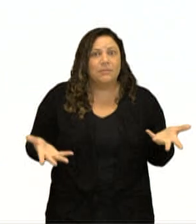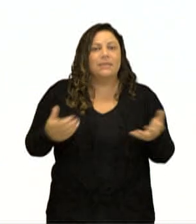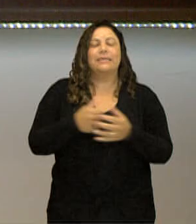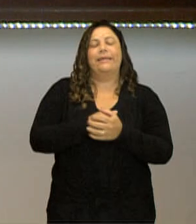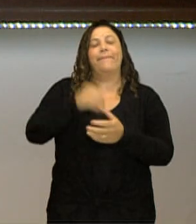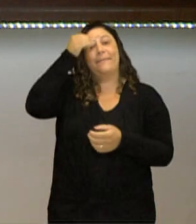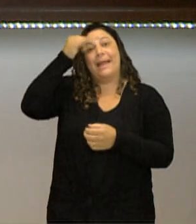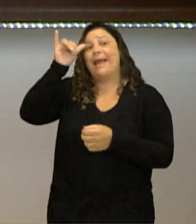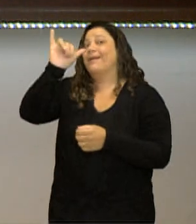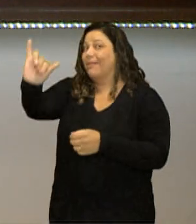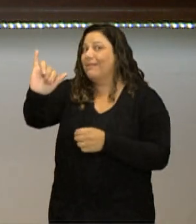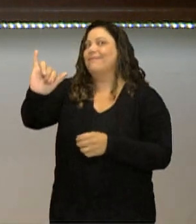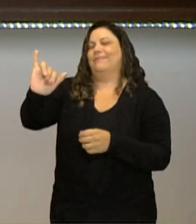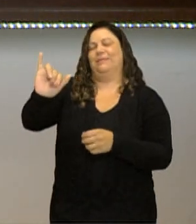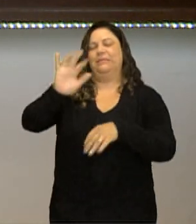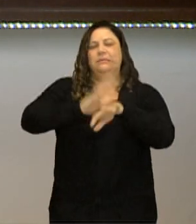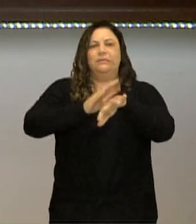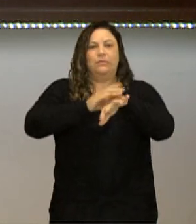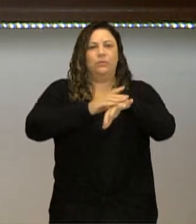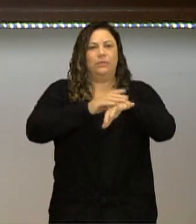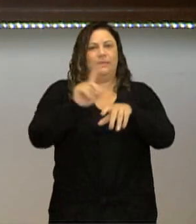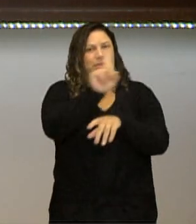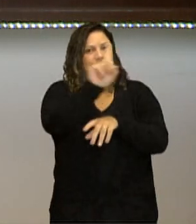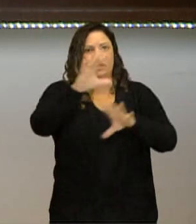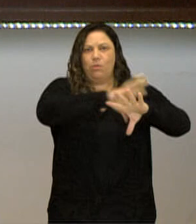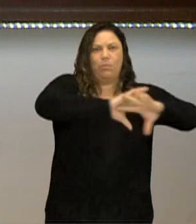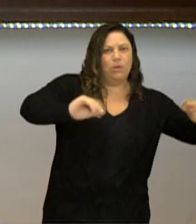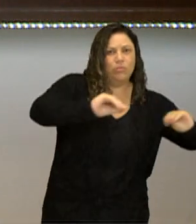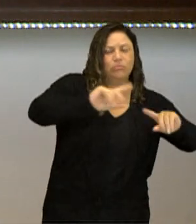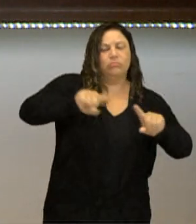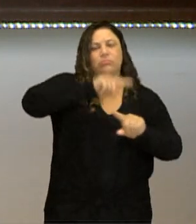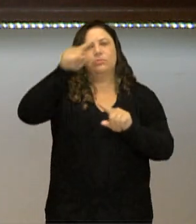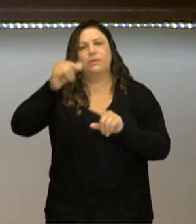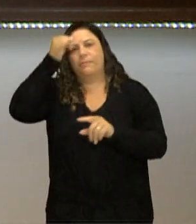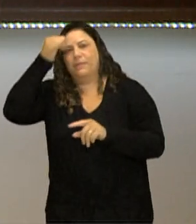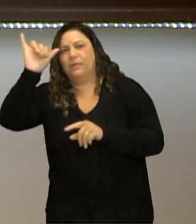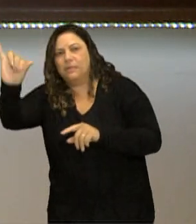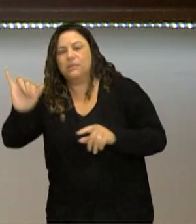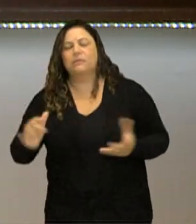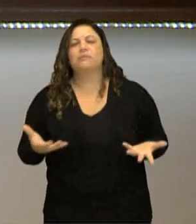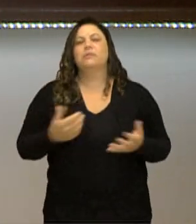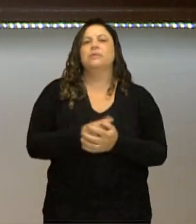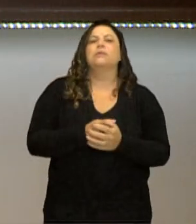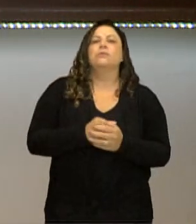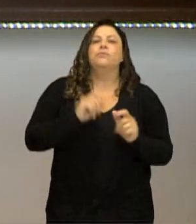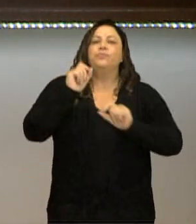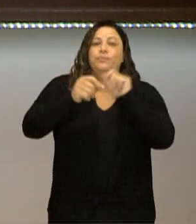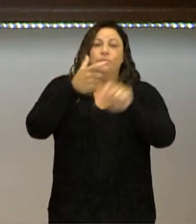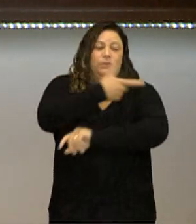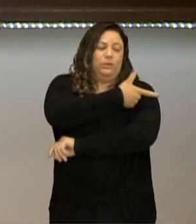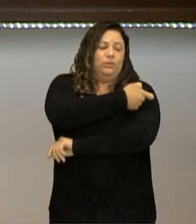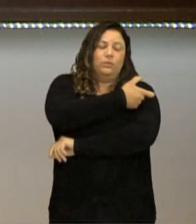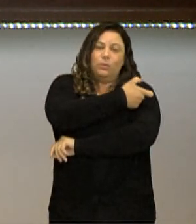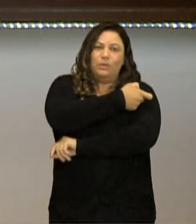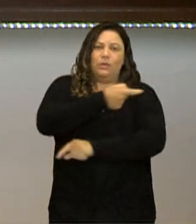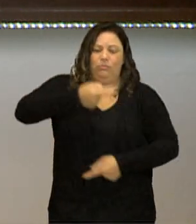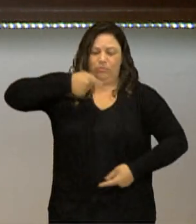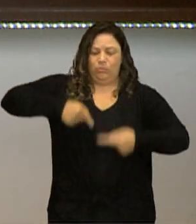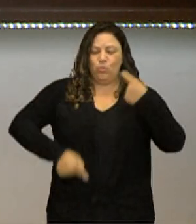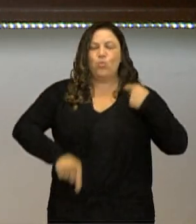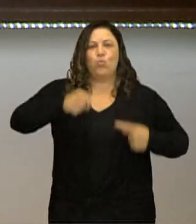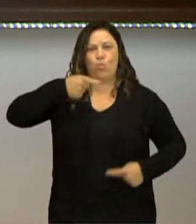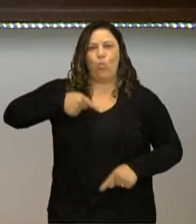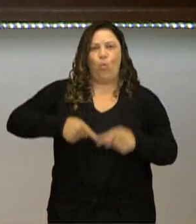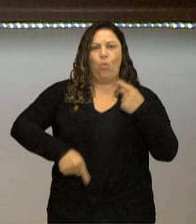jogando no sistema, né, sanguíneo da pessoa, faz com que haja uma resposta imunológica já prevenindo isso. Então eu trouxe